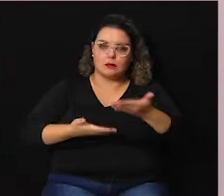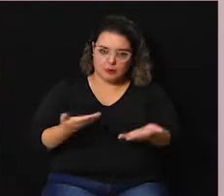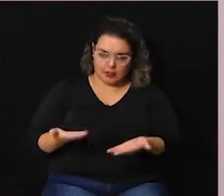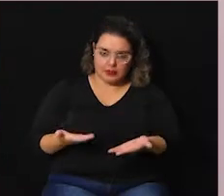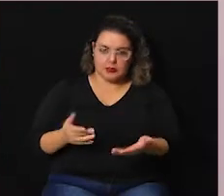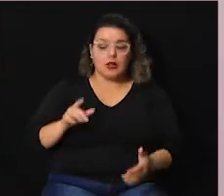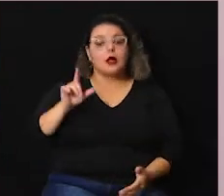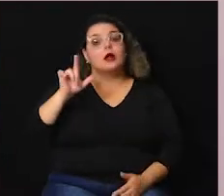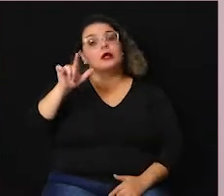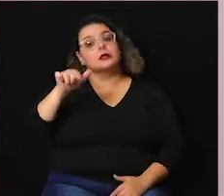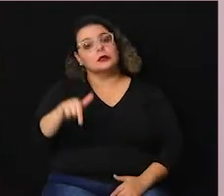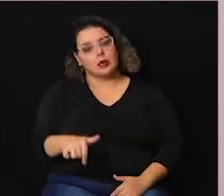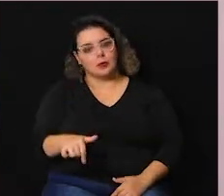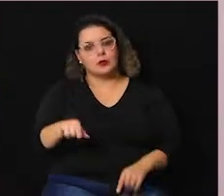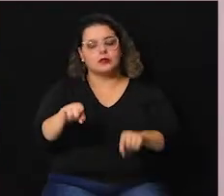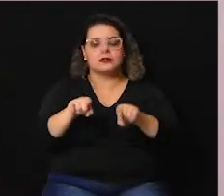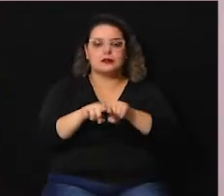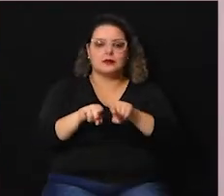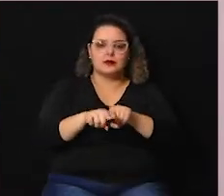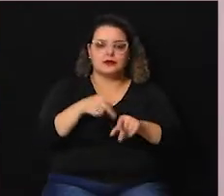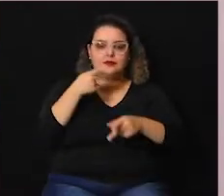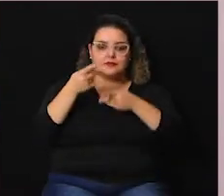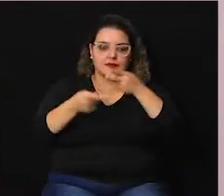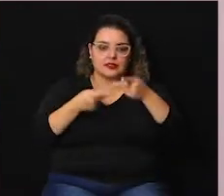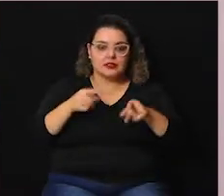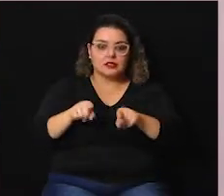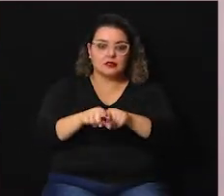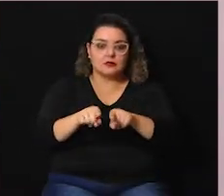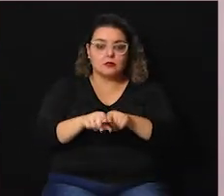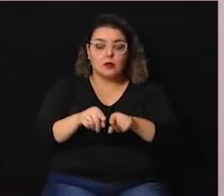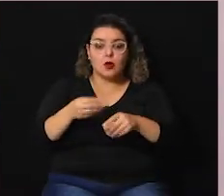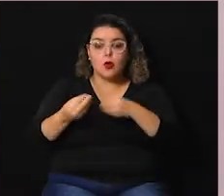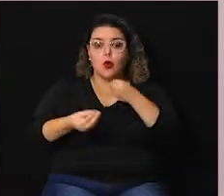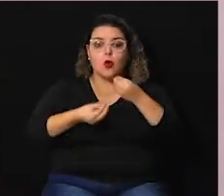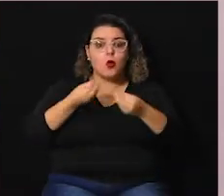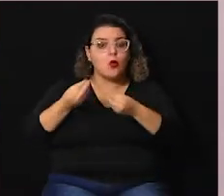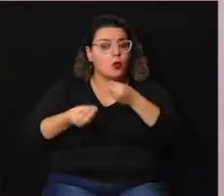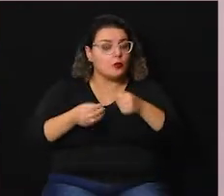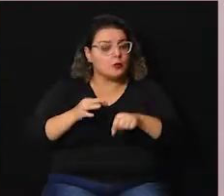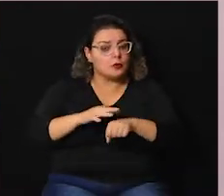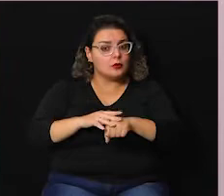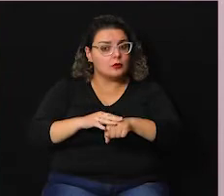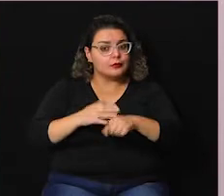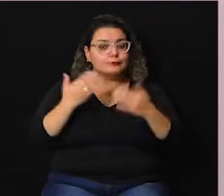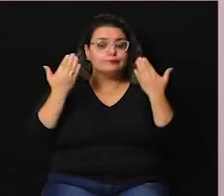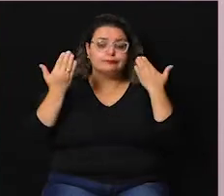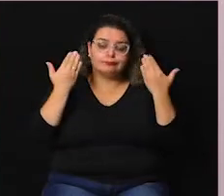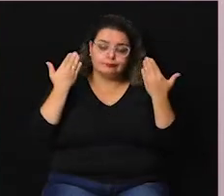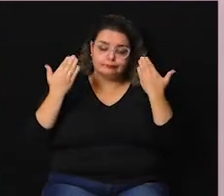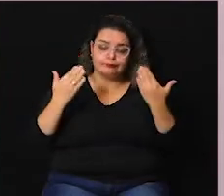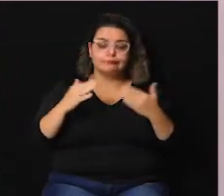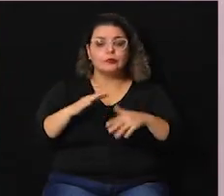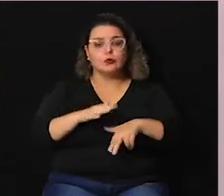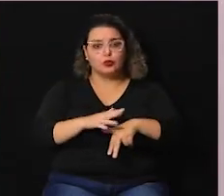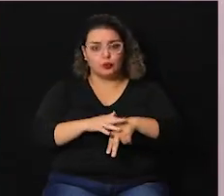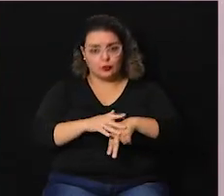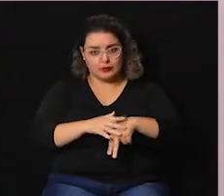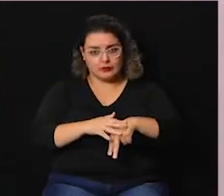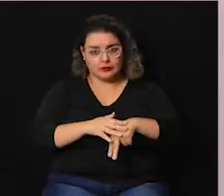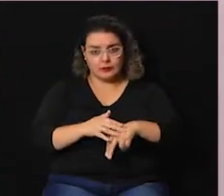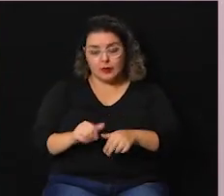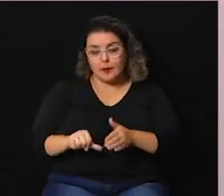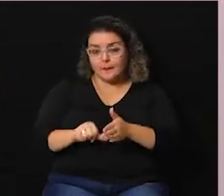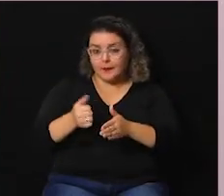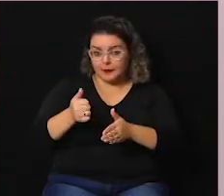e depois também vamos falar um pouquinho sobre como essa doença afeta o psicológico do paciente. Primeiro,